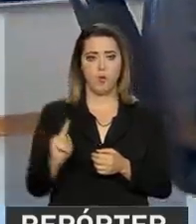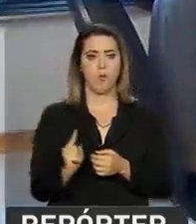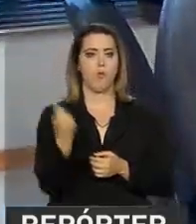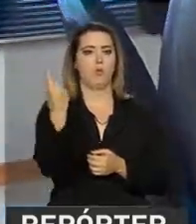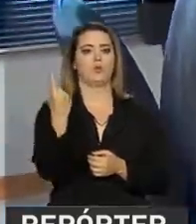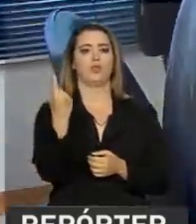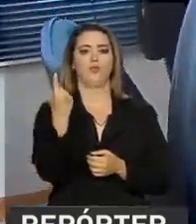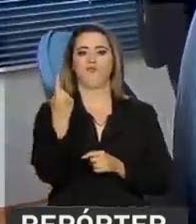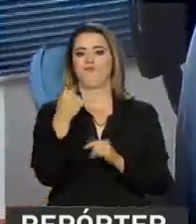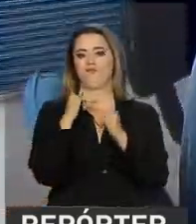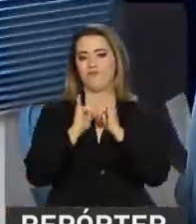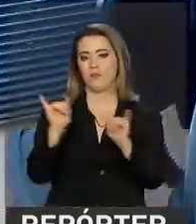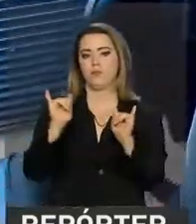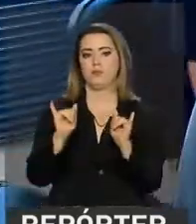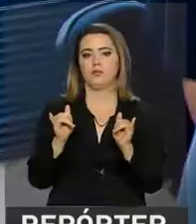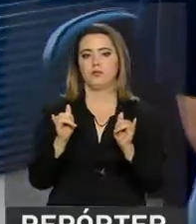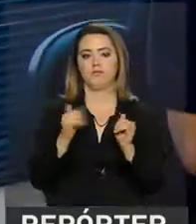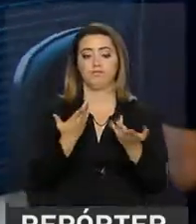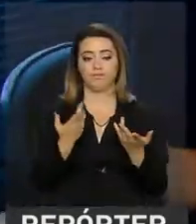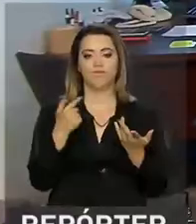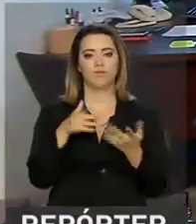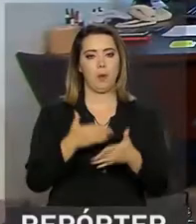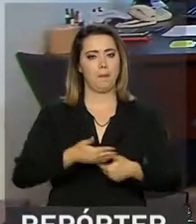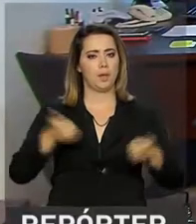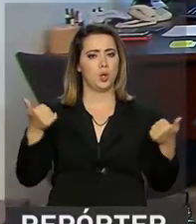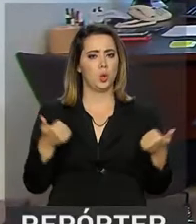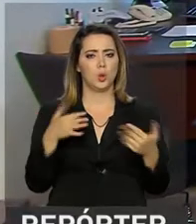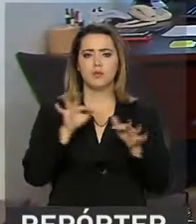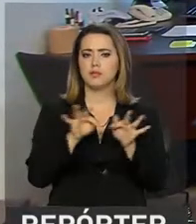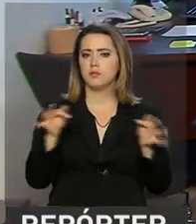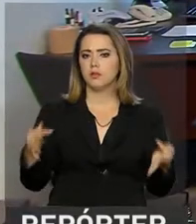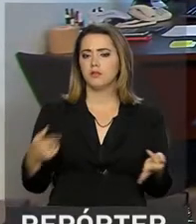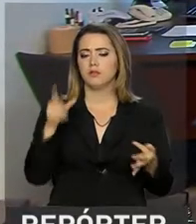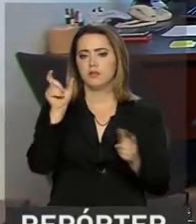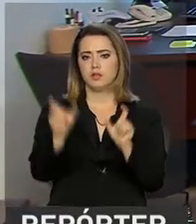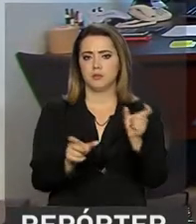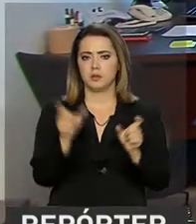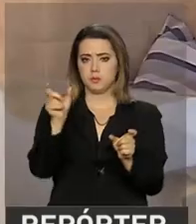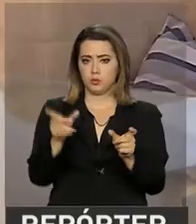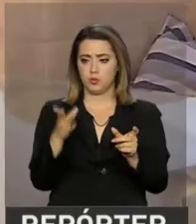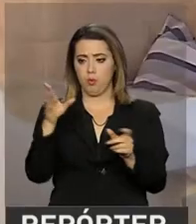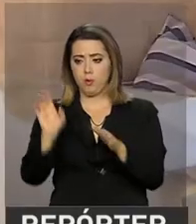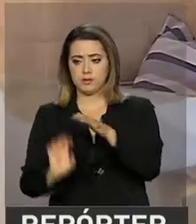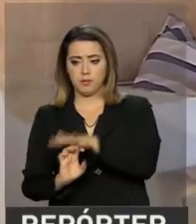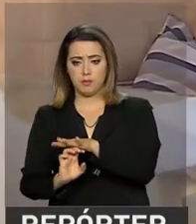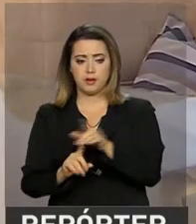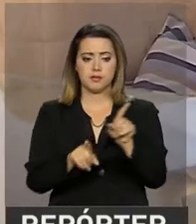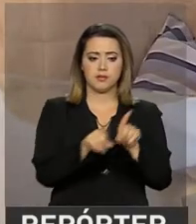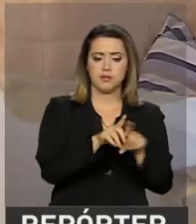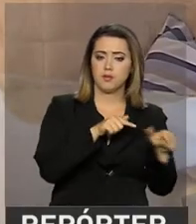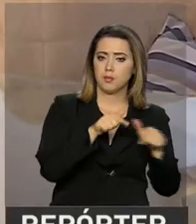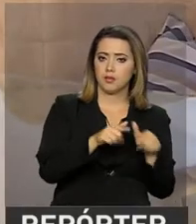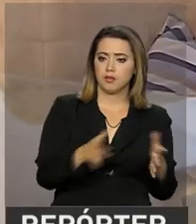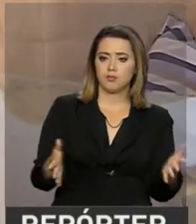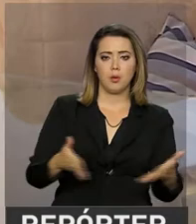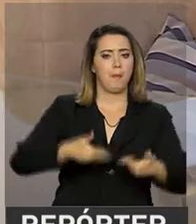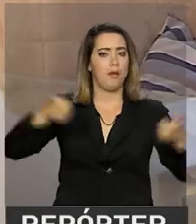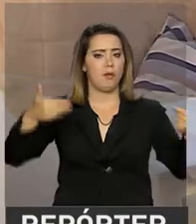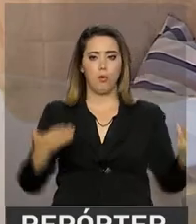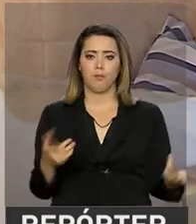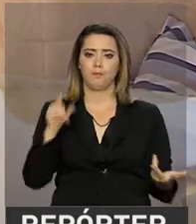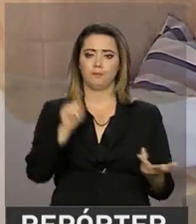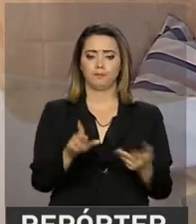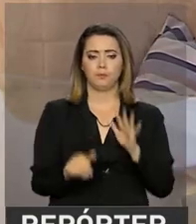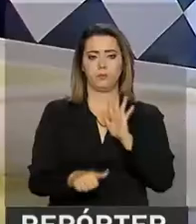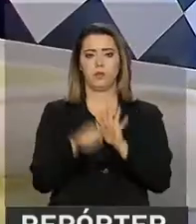agilidade e menos burocracia para quem emprega benefício também para os trabalhadores os primeiros a utilizarem o e social foram